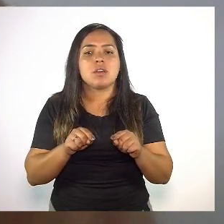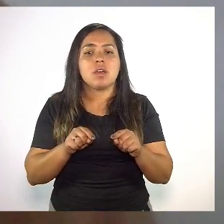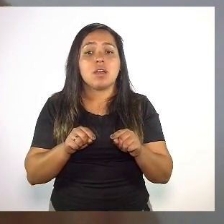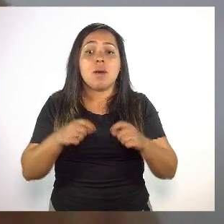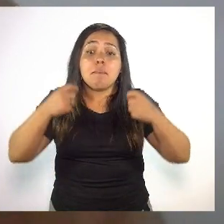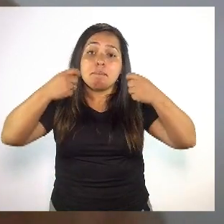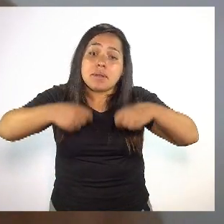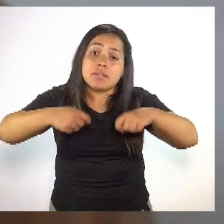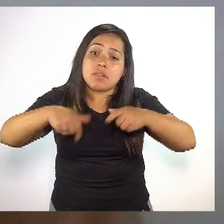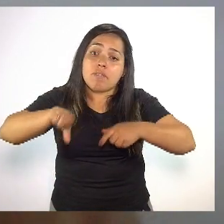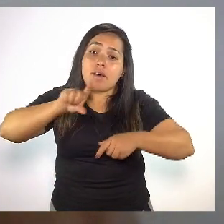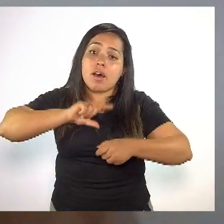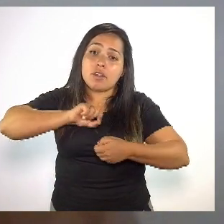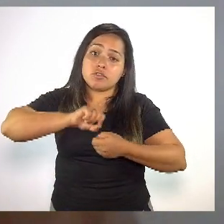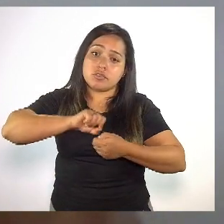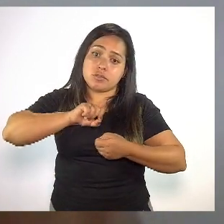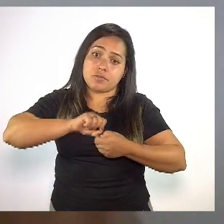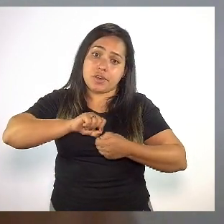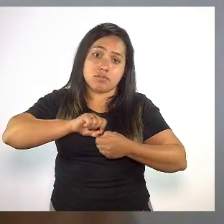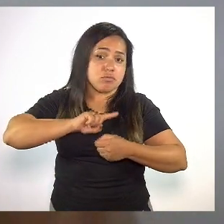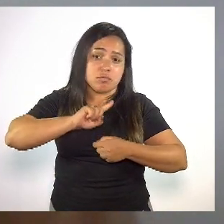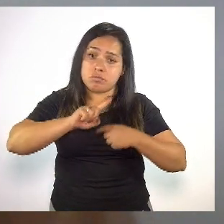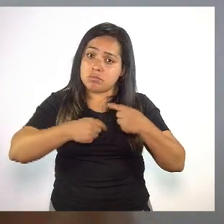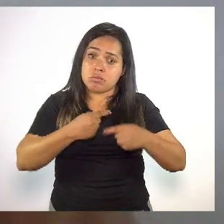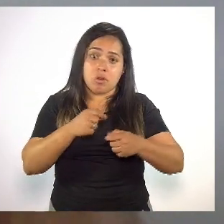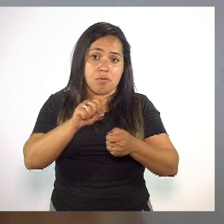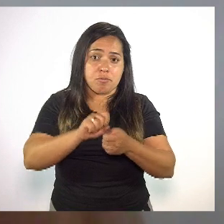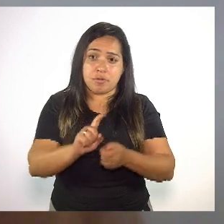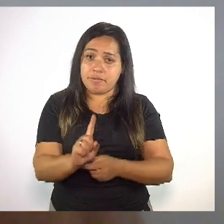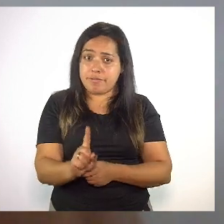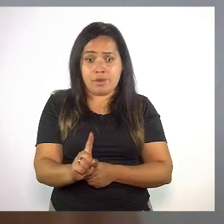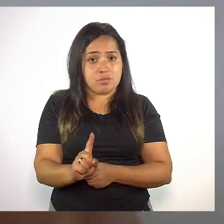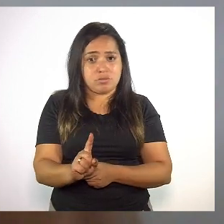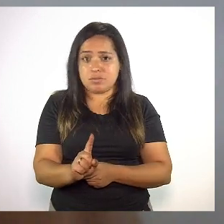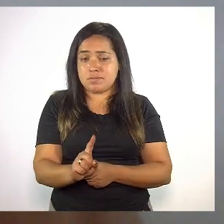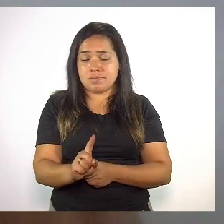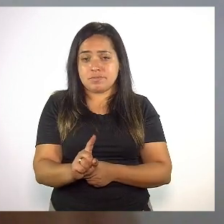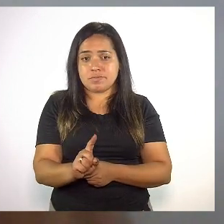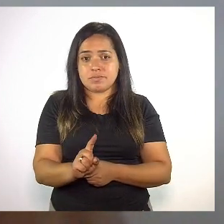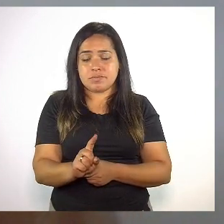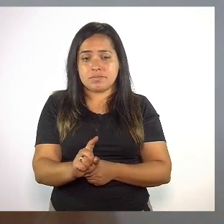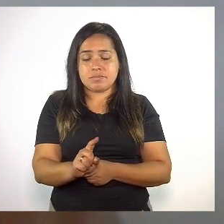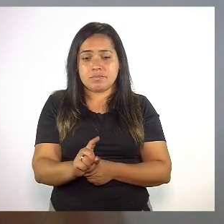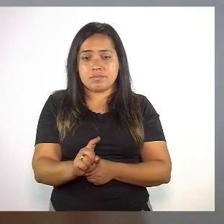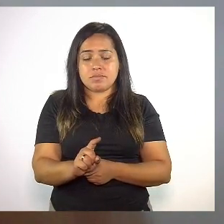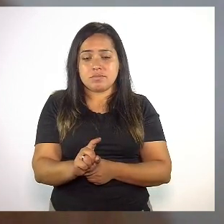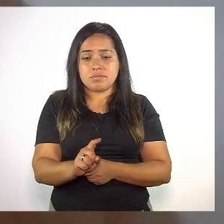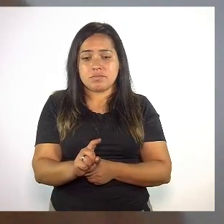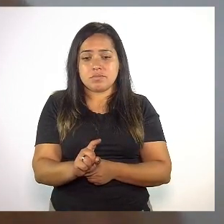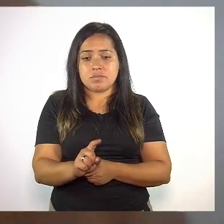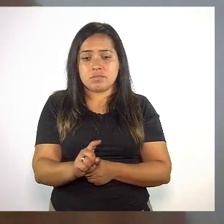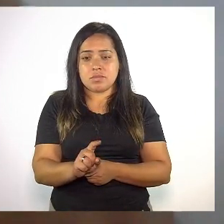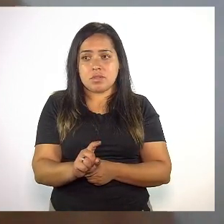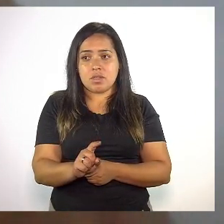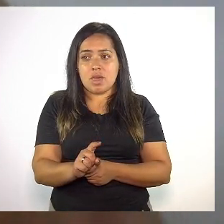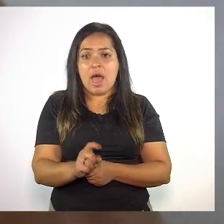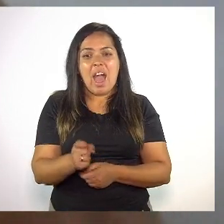sido feito e não foi feito, deixar de ser